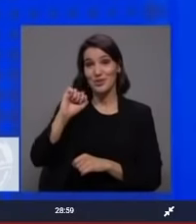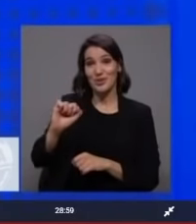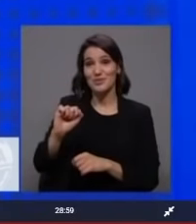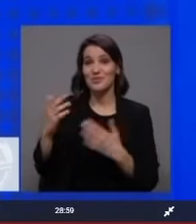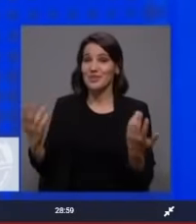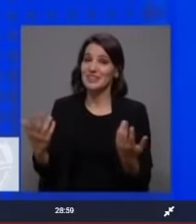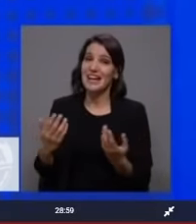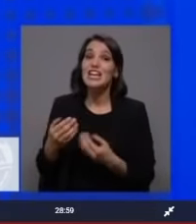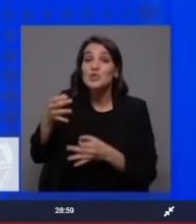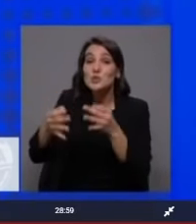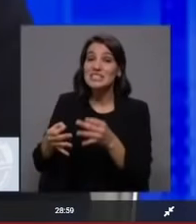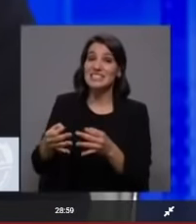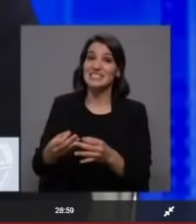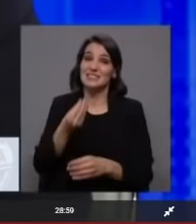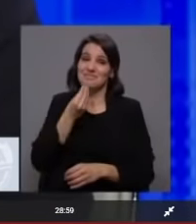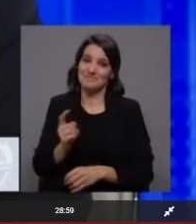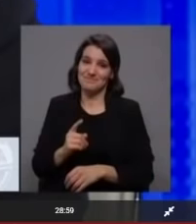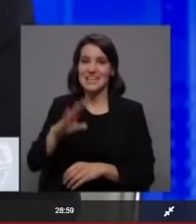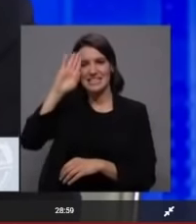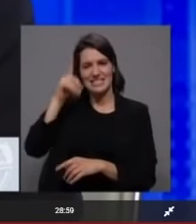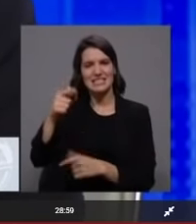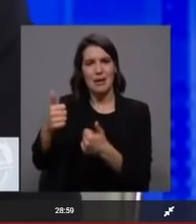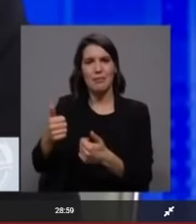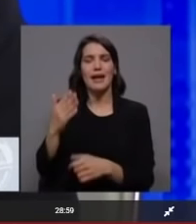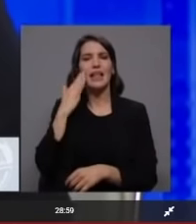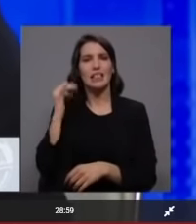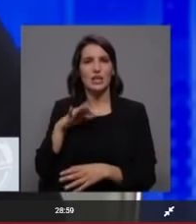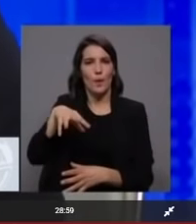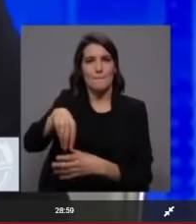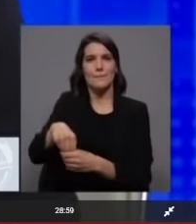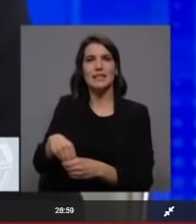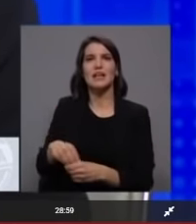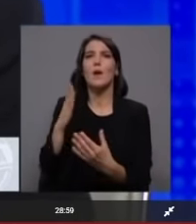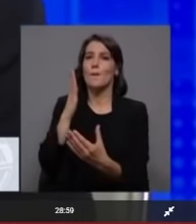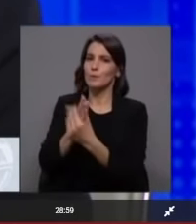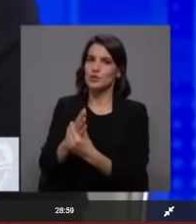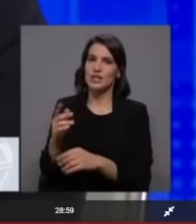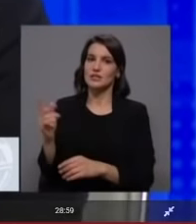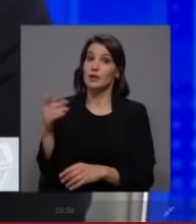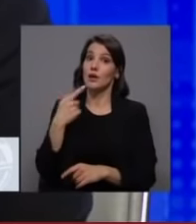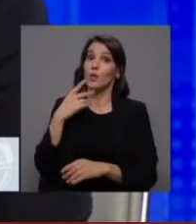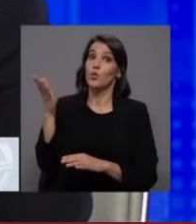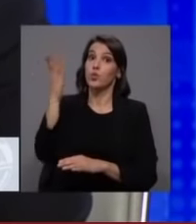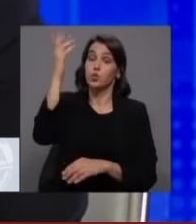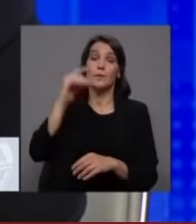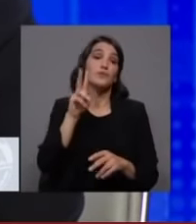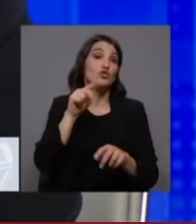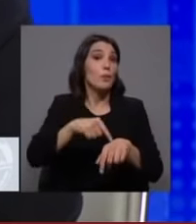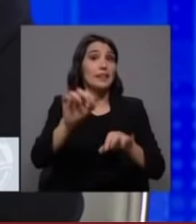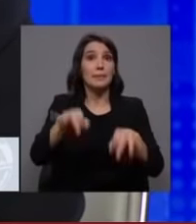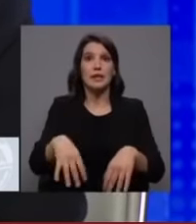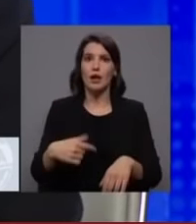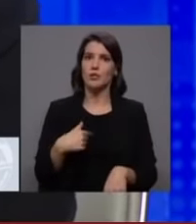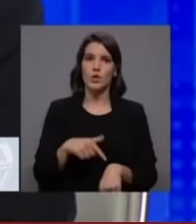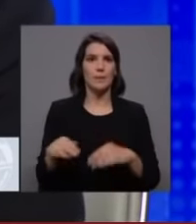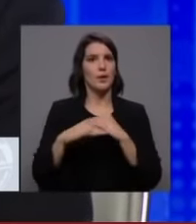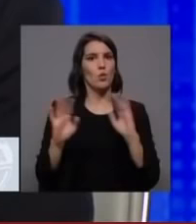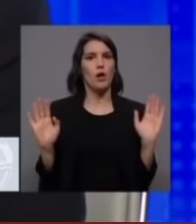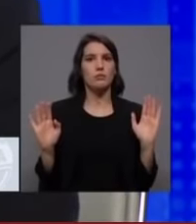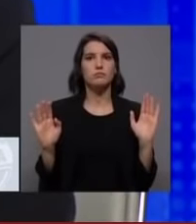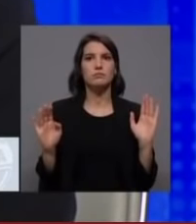e na justiça o como sobre isso sabe muito bem tentou interferir em um dos casos não é que vai a tarefa durações a terminar as outras vai estar mesmo tempo eu sou